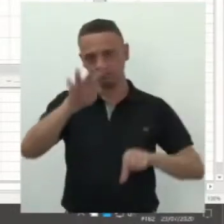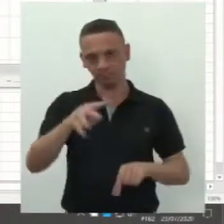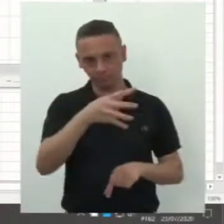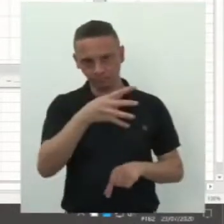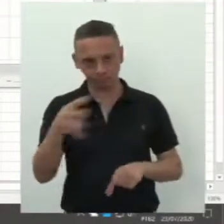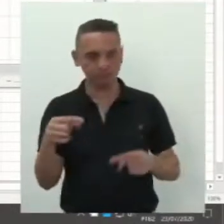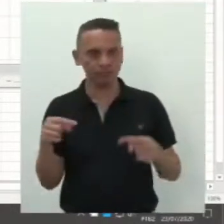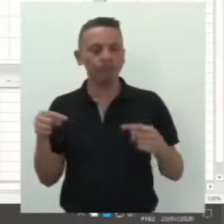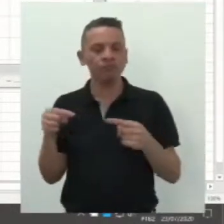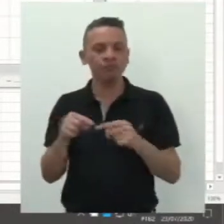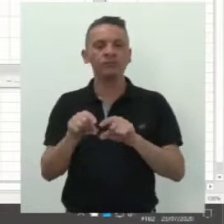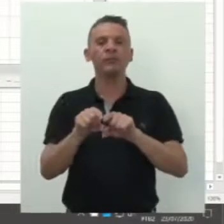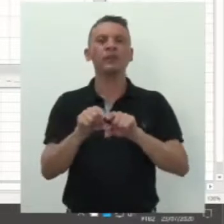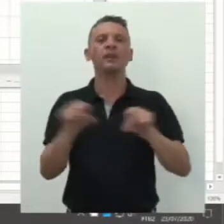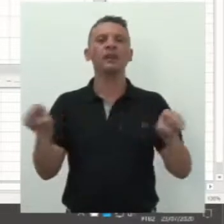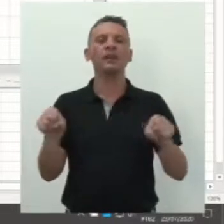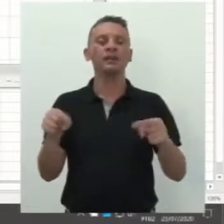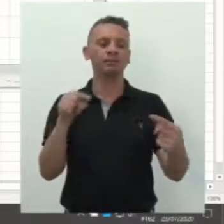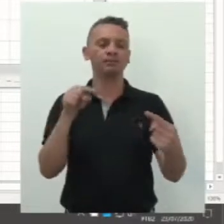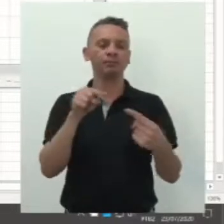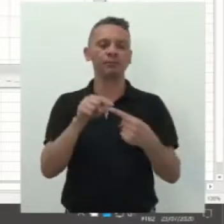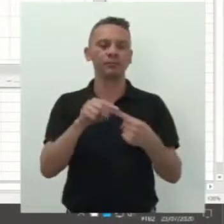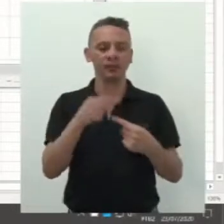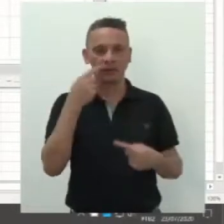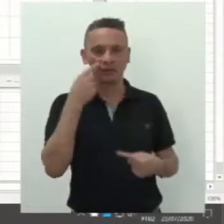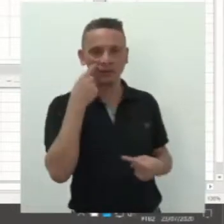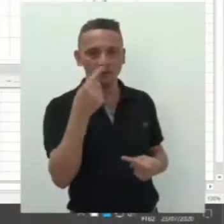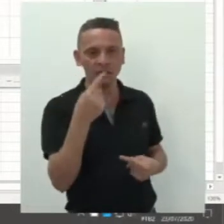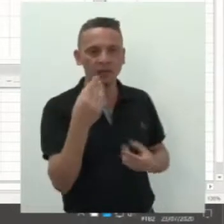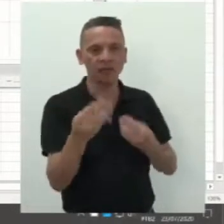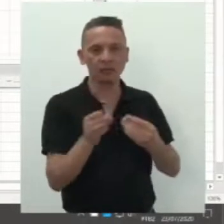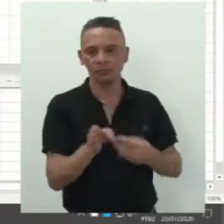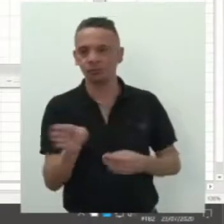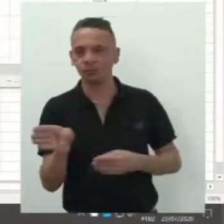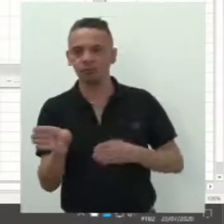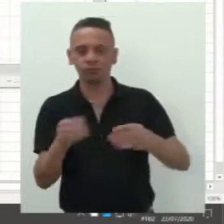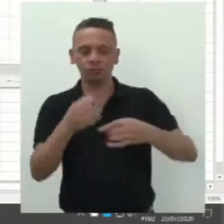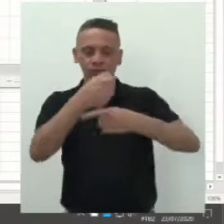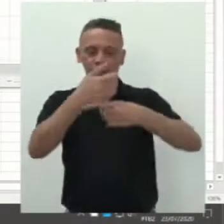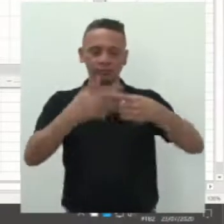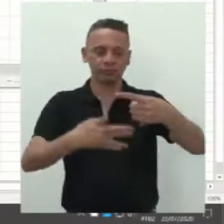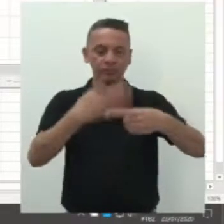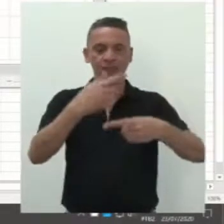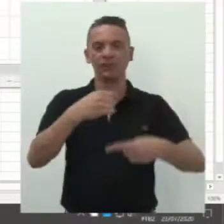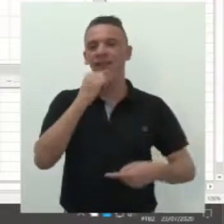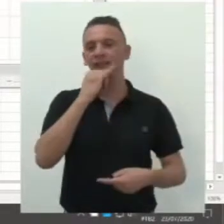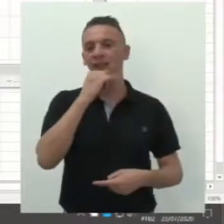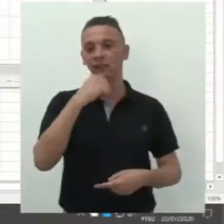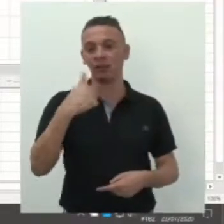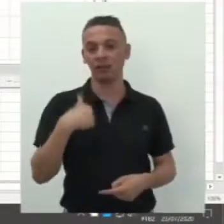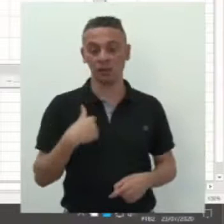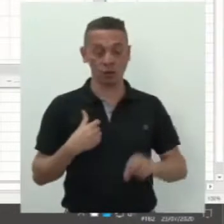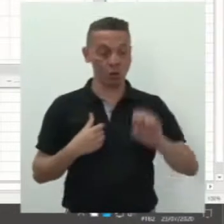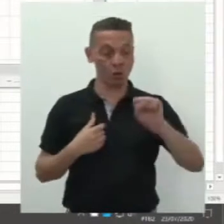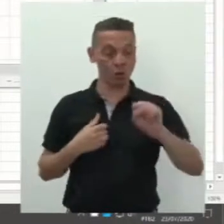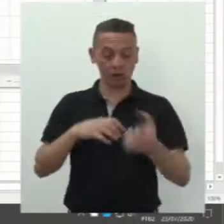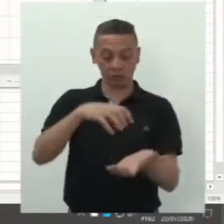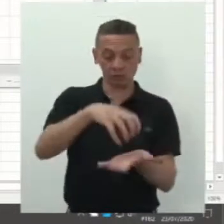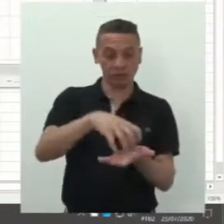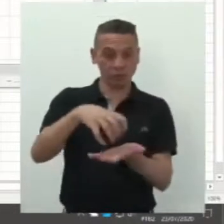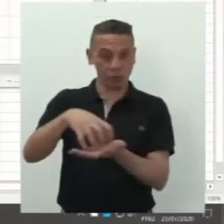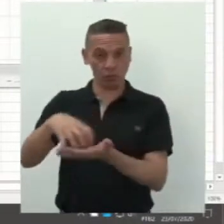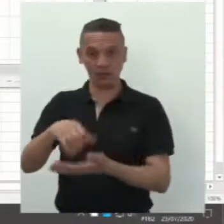a linha de orientação, é a linha que me orienta. Então, ó, se eu tiver lá, estou com 8 setores aqui, vamos supor que